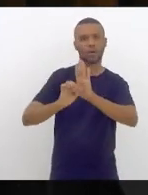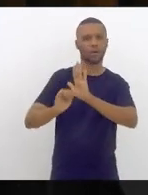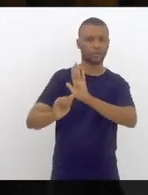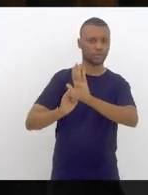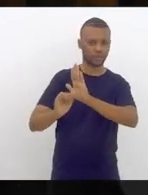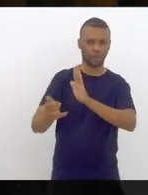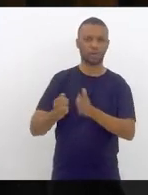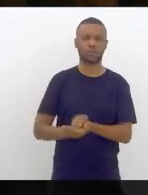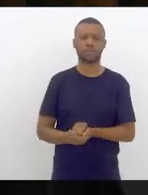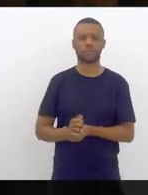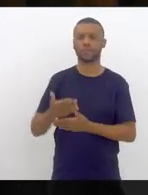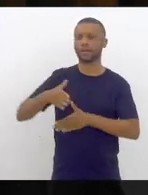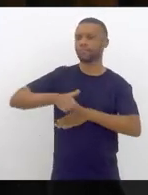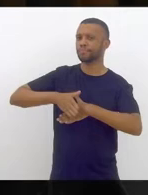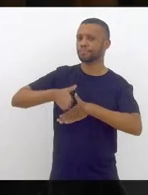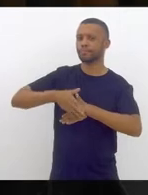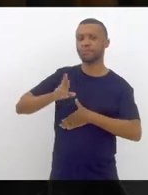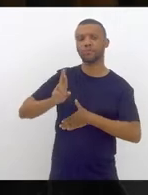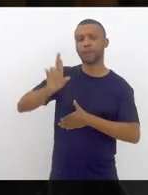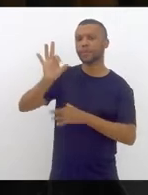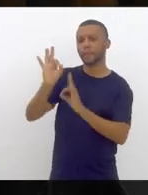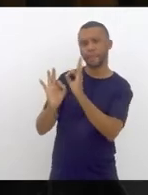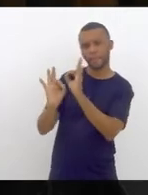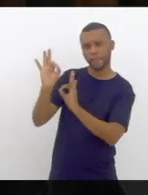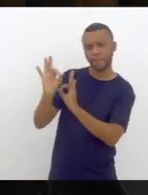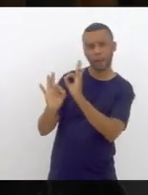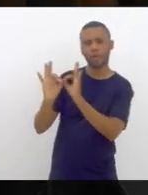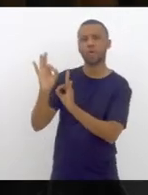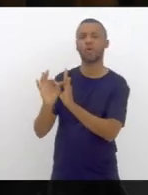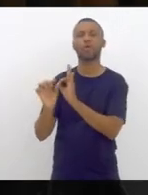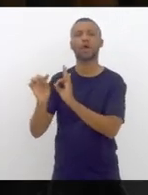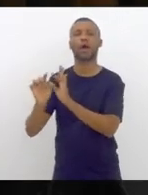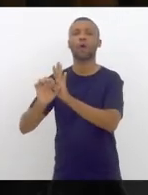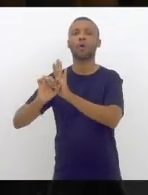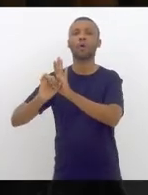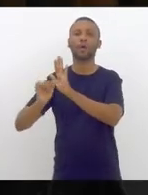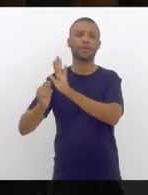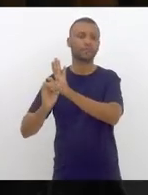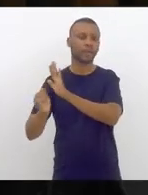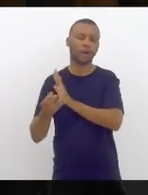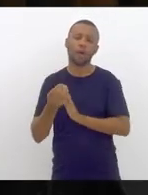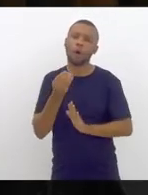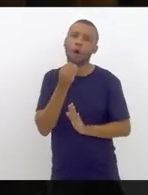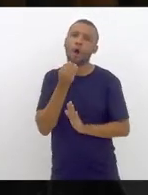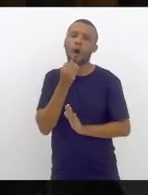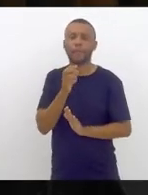e quem preparou o edital evidentemente vai